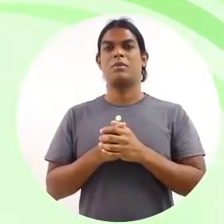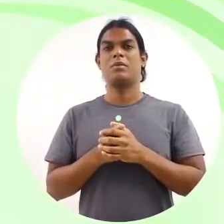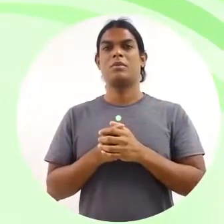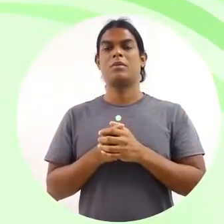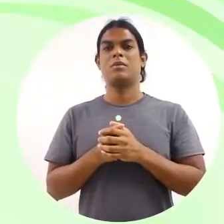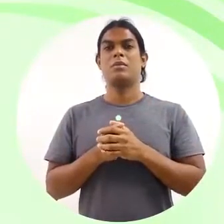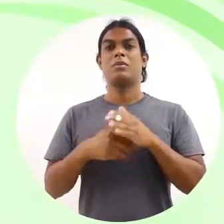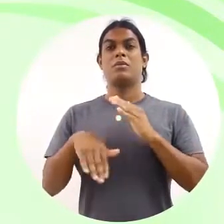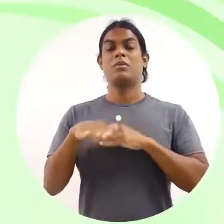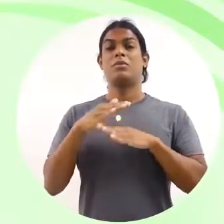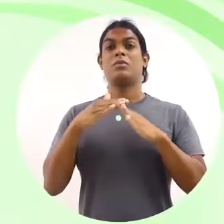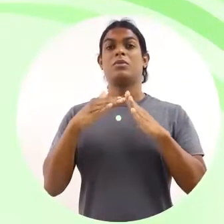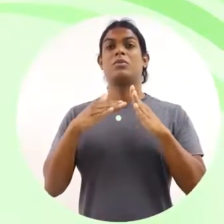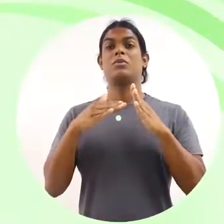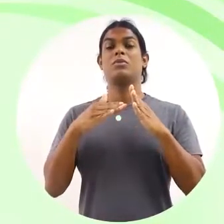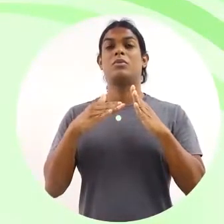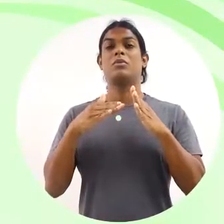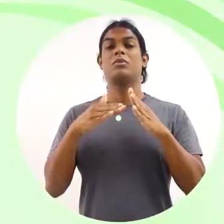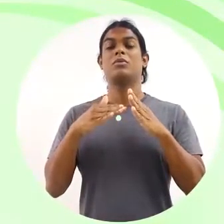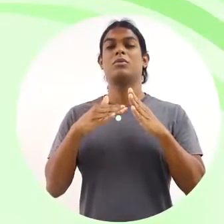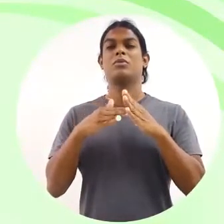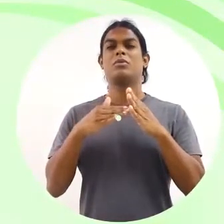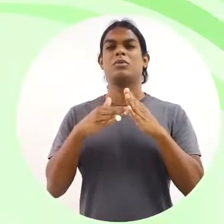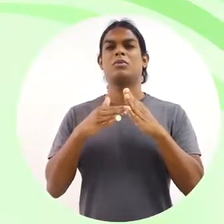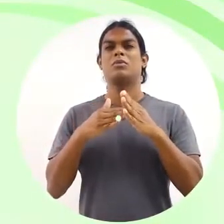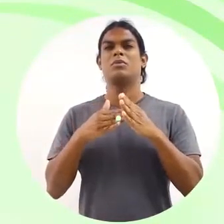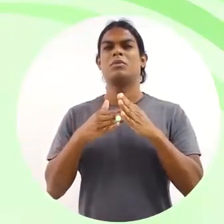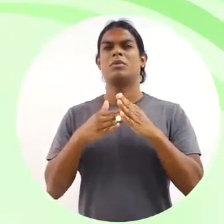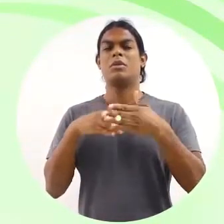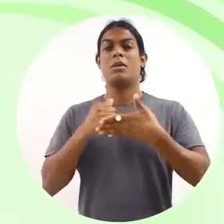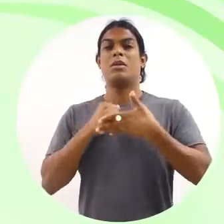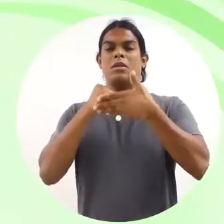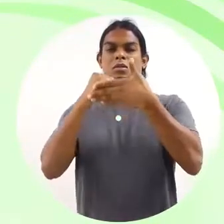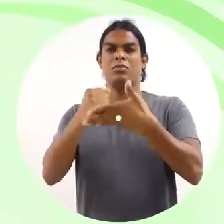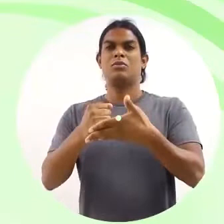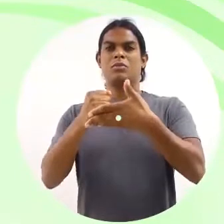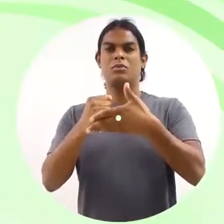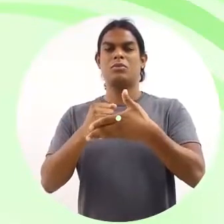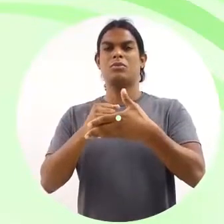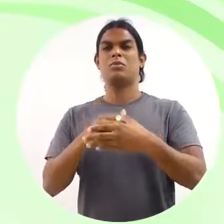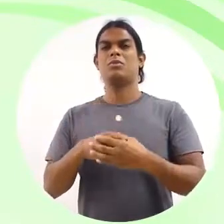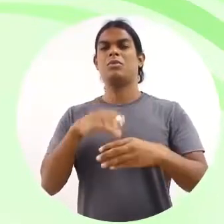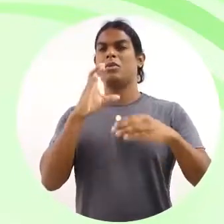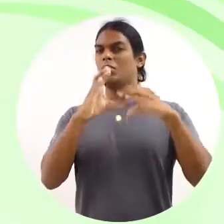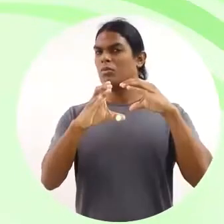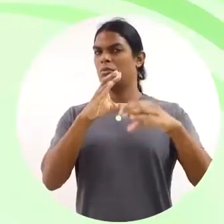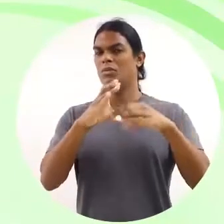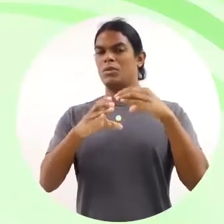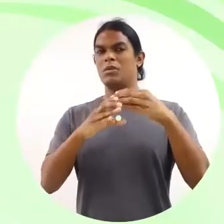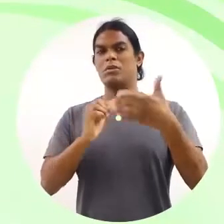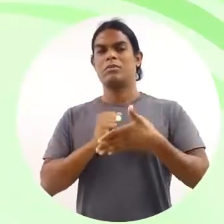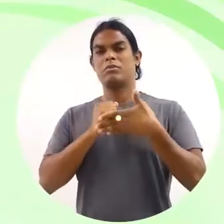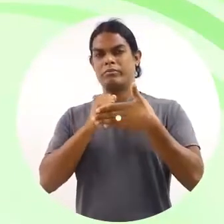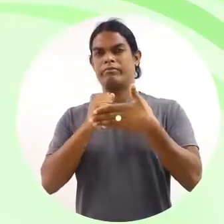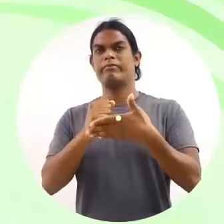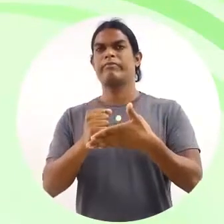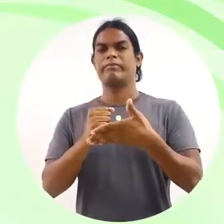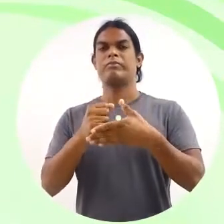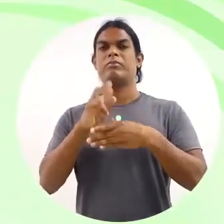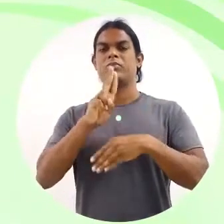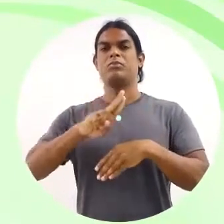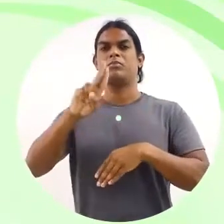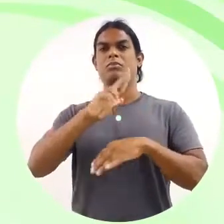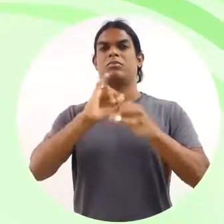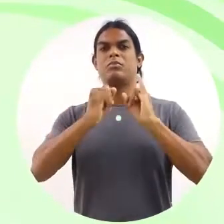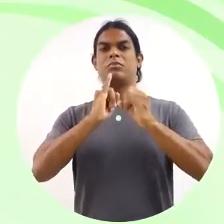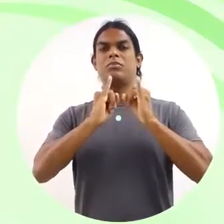todas elas servem para a colaboração. Então, são trabalhos que podem ser feitos em conjuntos e compartilhados por meio da internet, através de